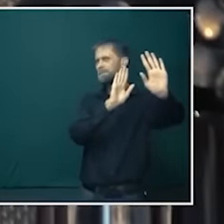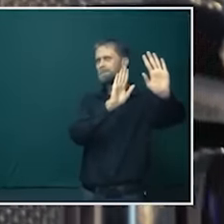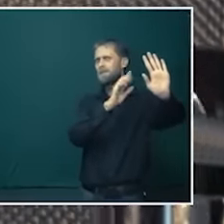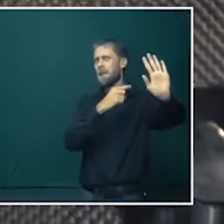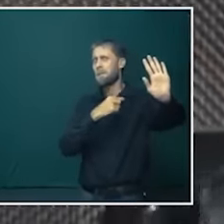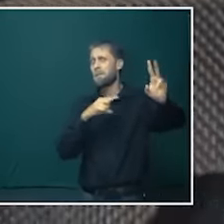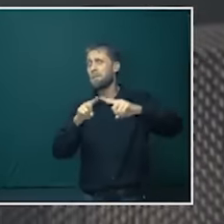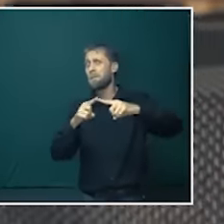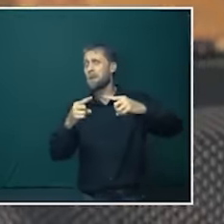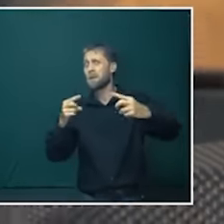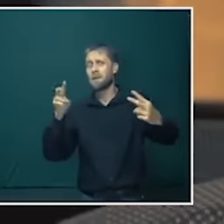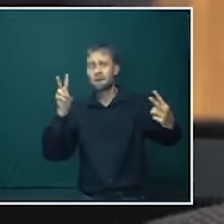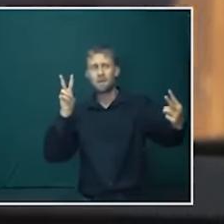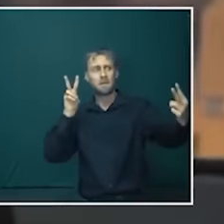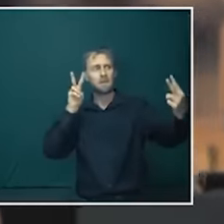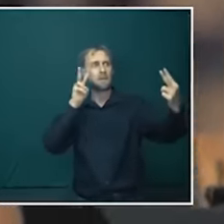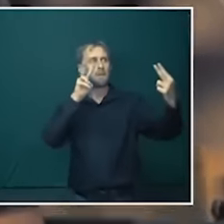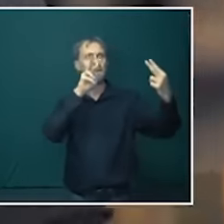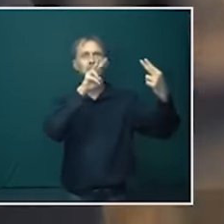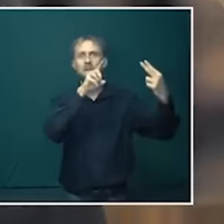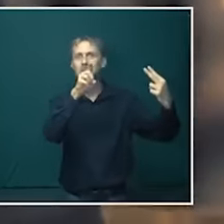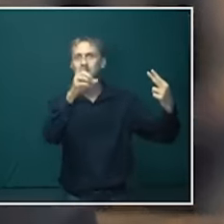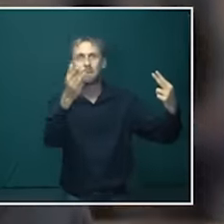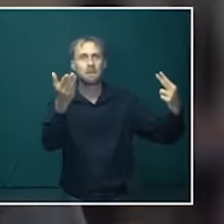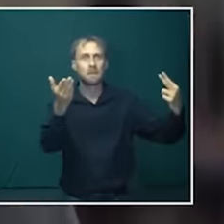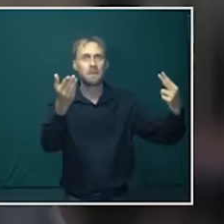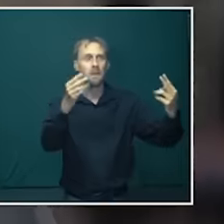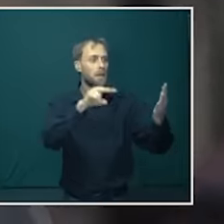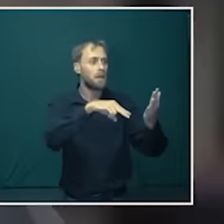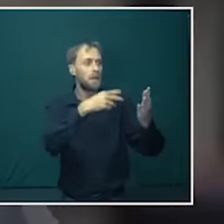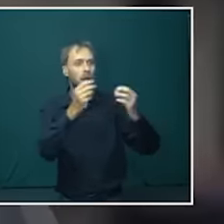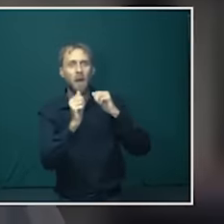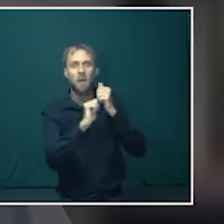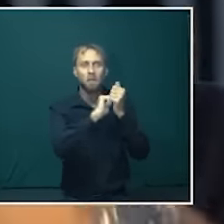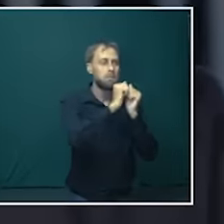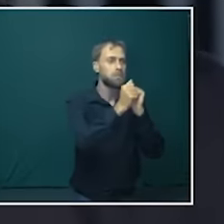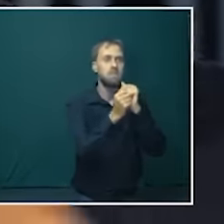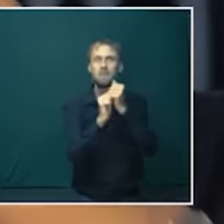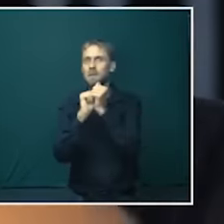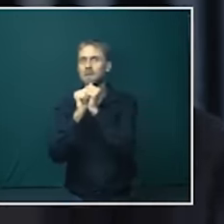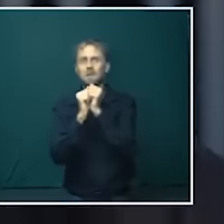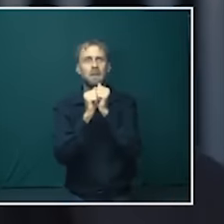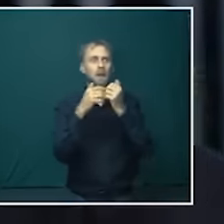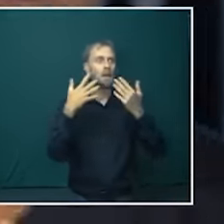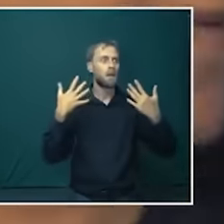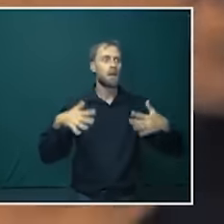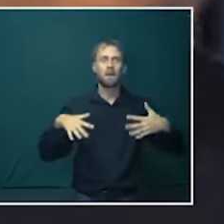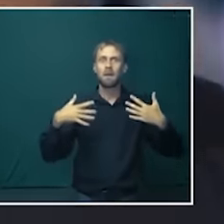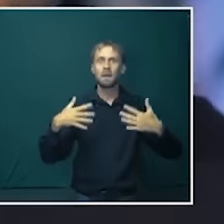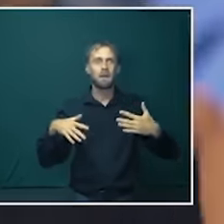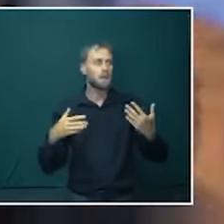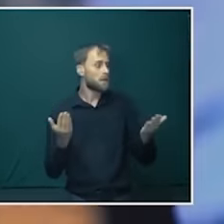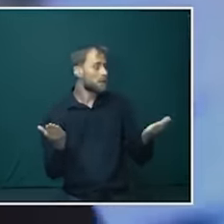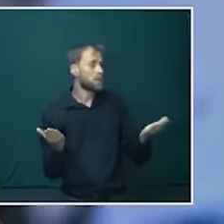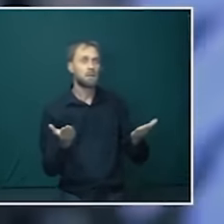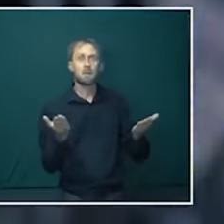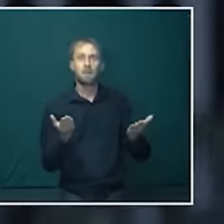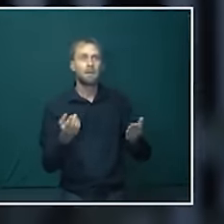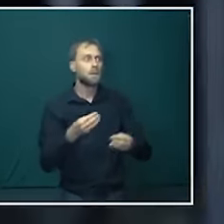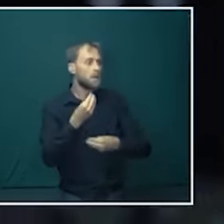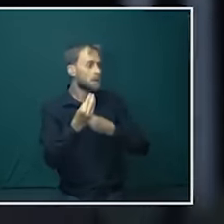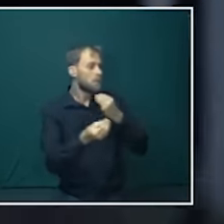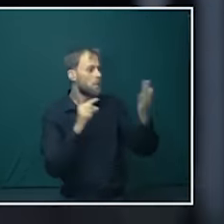Eu esmaguei no seu olhar, tropecei no seu beijo, colei no seu gosto, eu queimei a língua. Foi na ponta do